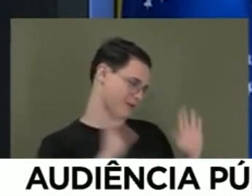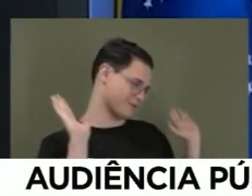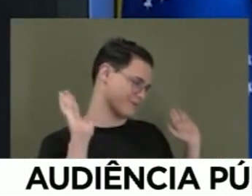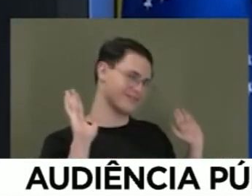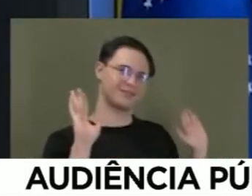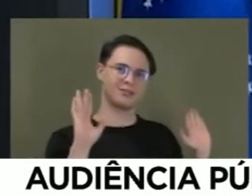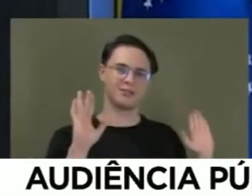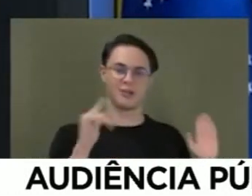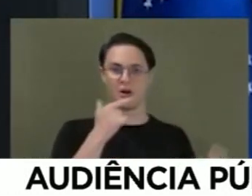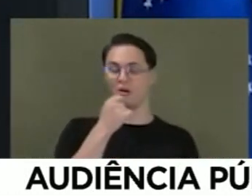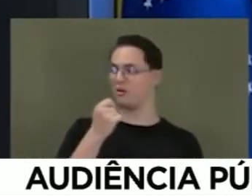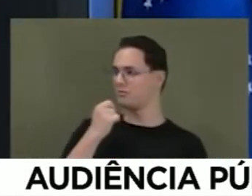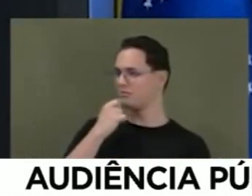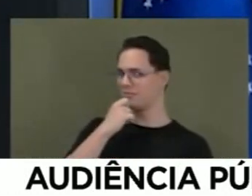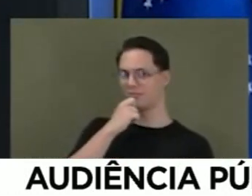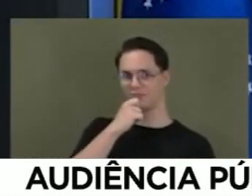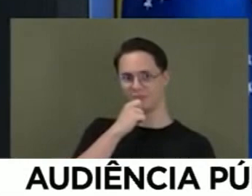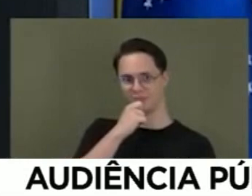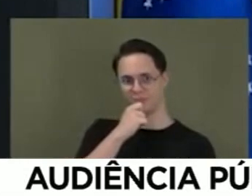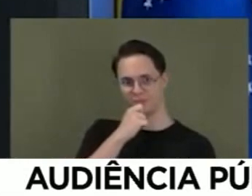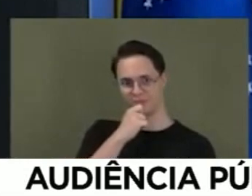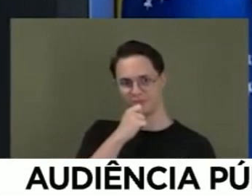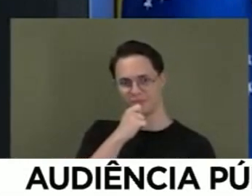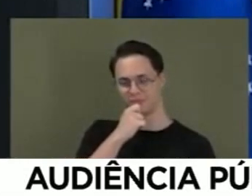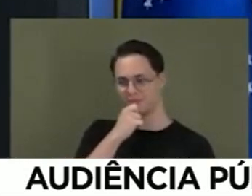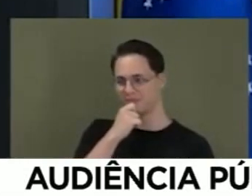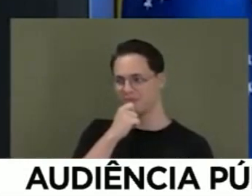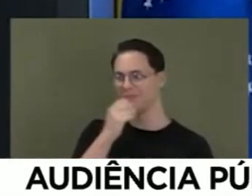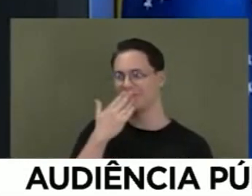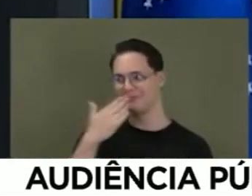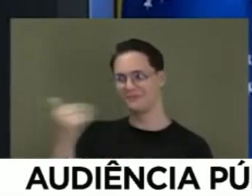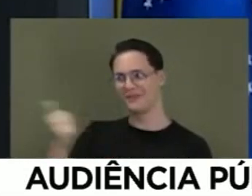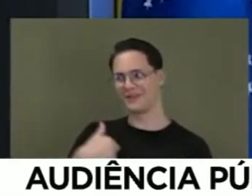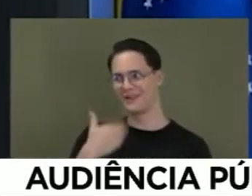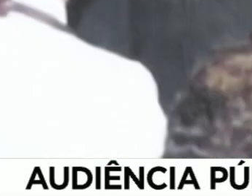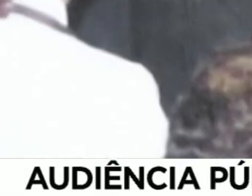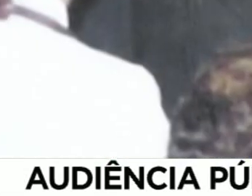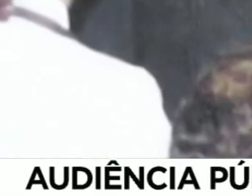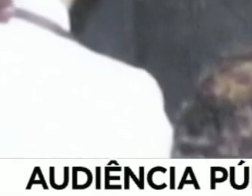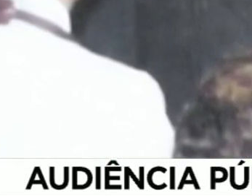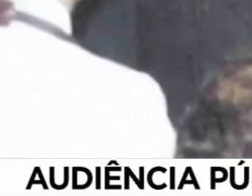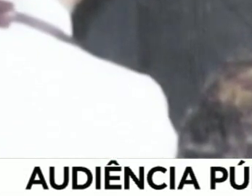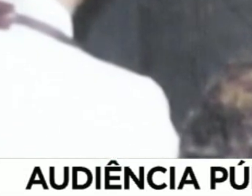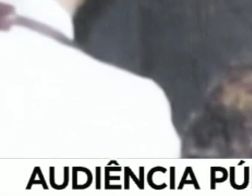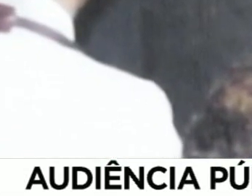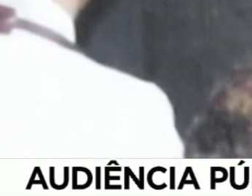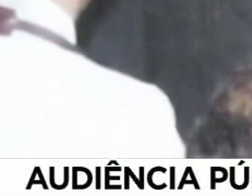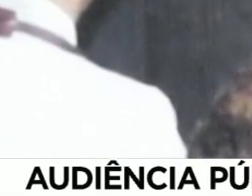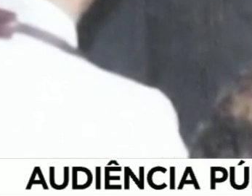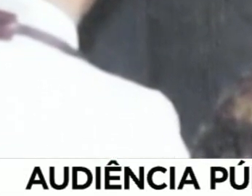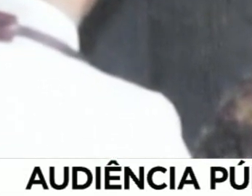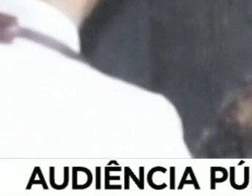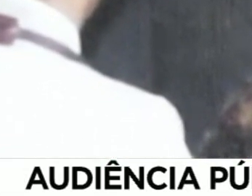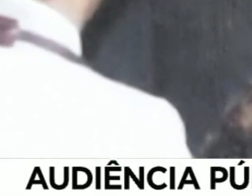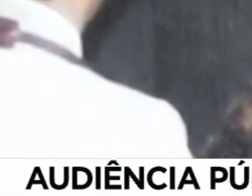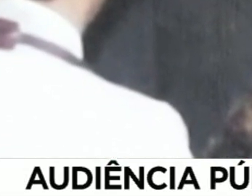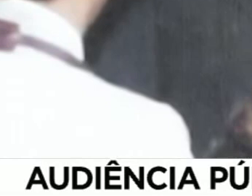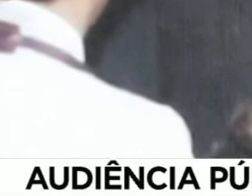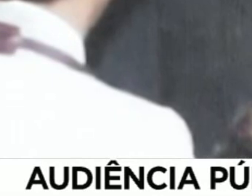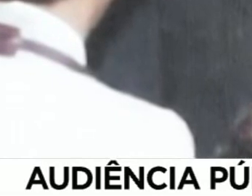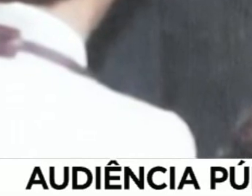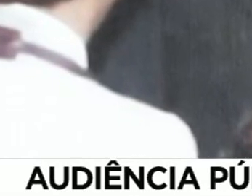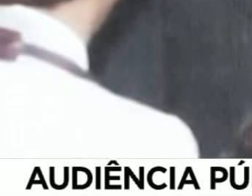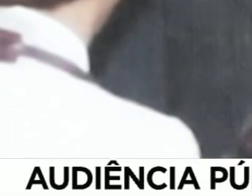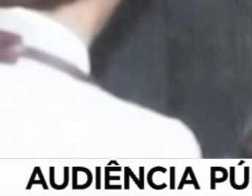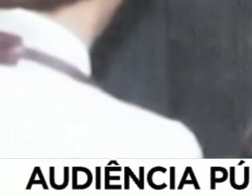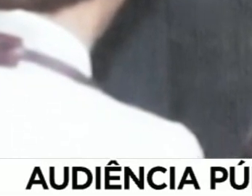O Simas, com a inteligência que Deus lhe deu, falou assim: é melhor a gente pedir a sobremesa, Paulinelli. Além de ministro da Agricultura, Paulinelli também foi